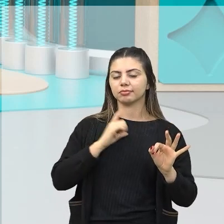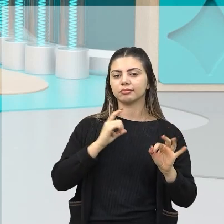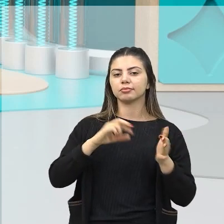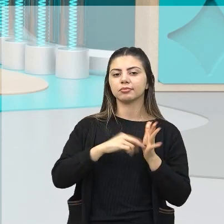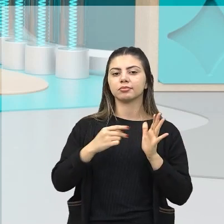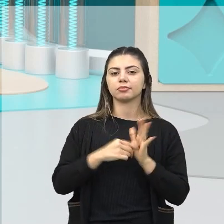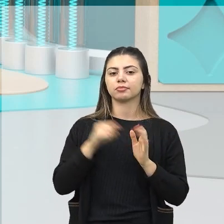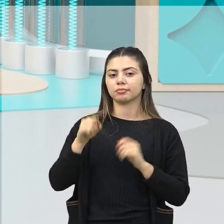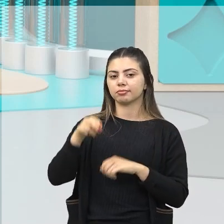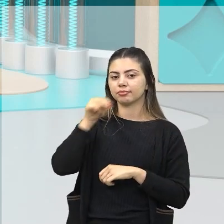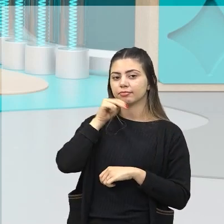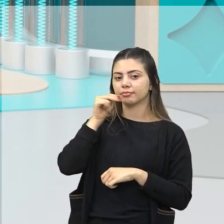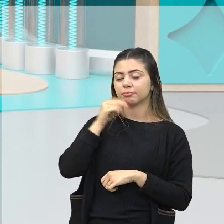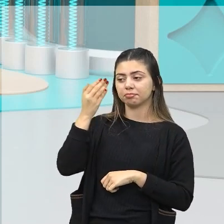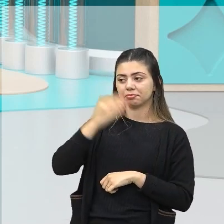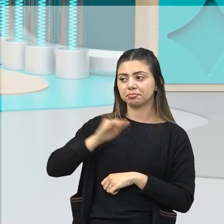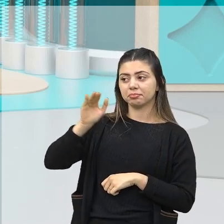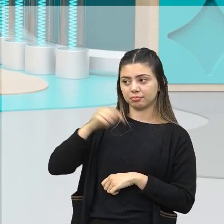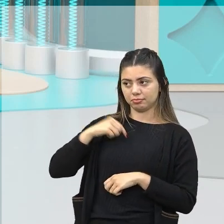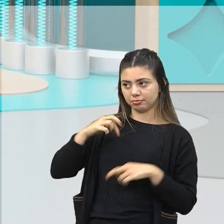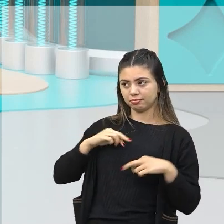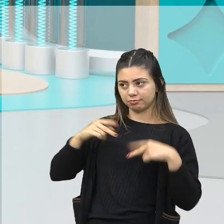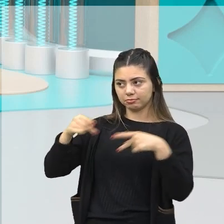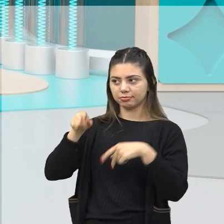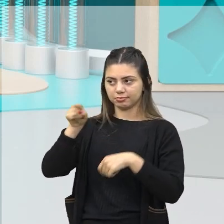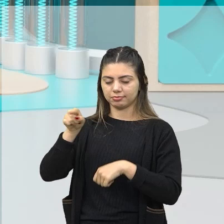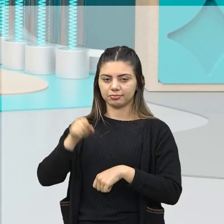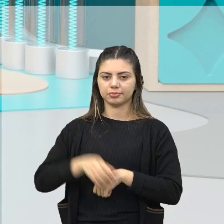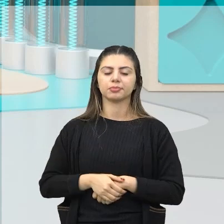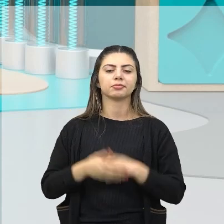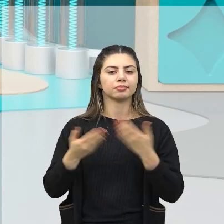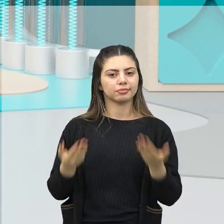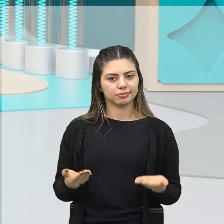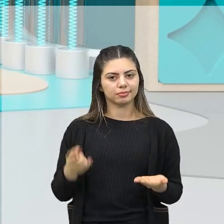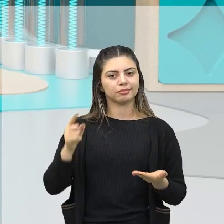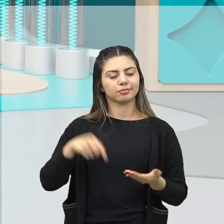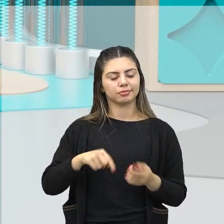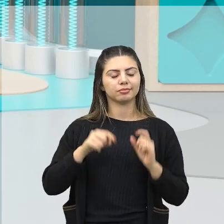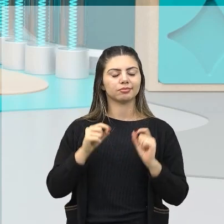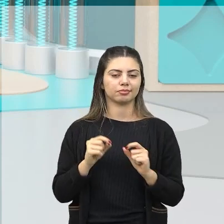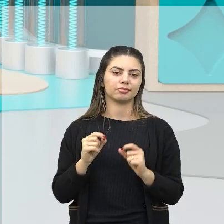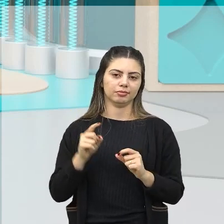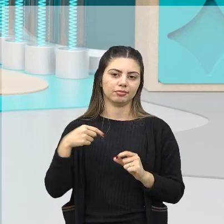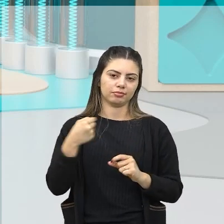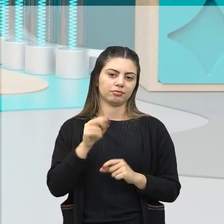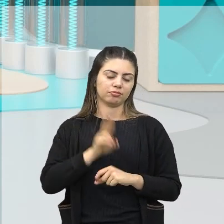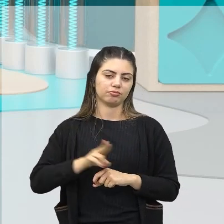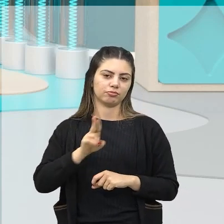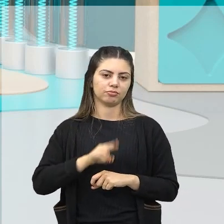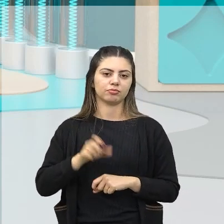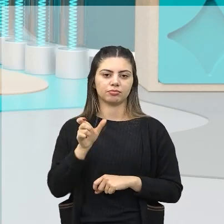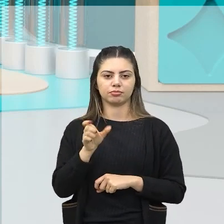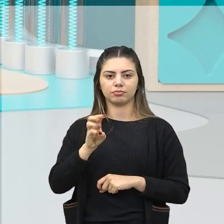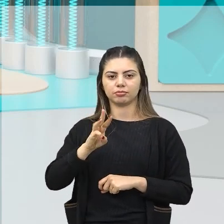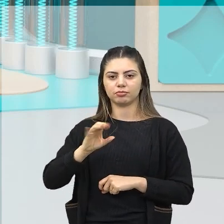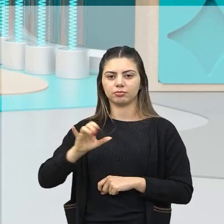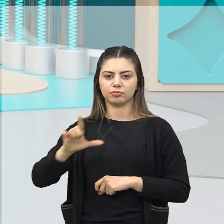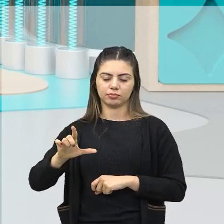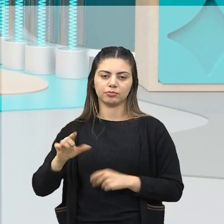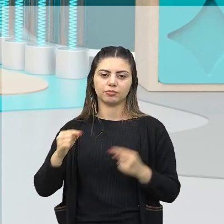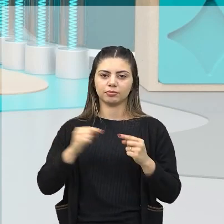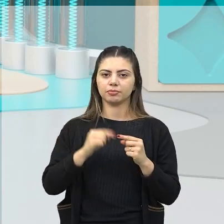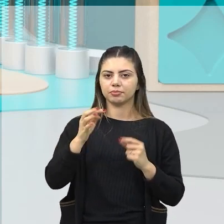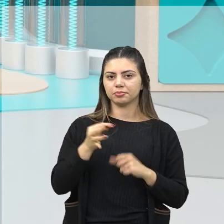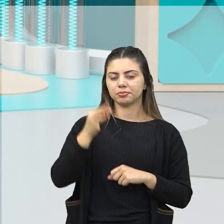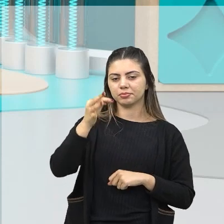uma promessa que ele está fazendo. Então, é mais uma situação onde nós usamos o auxiliar will para falar do futuro,